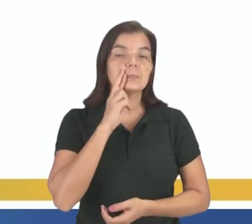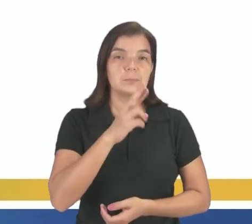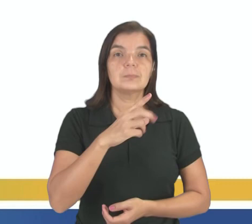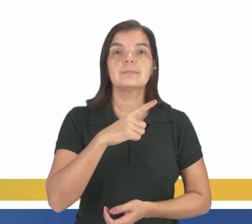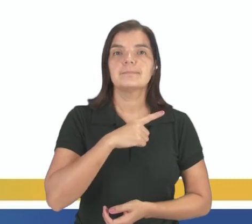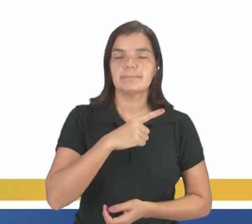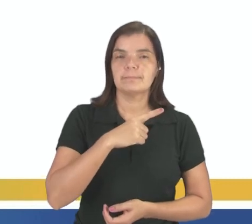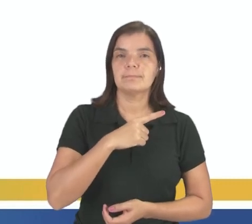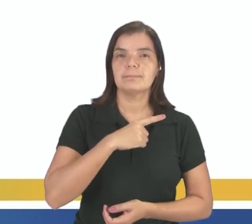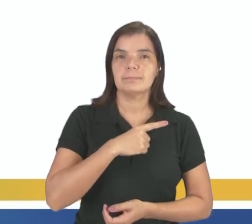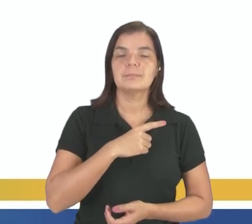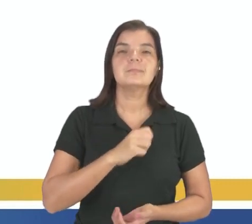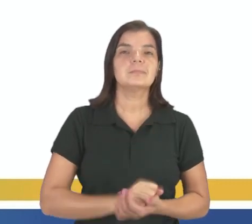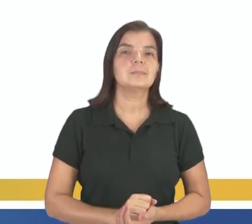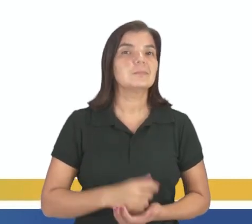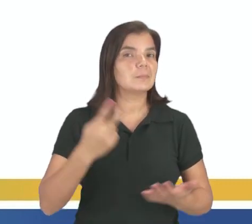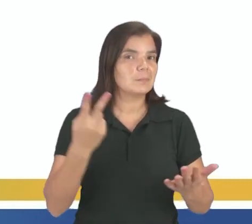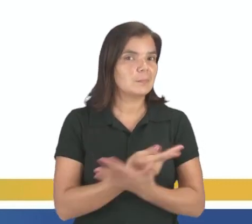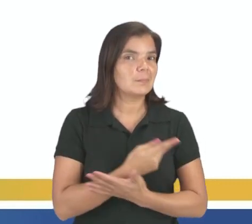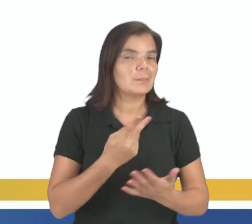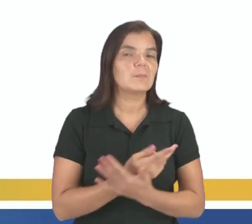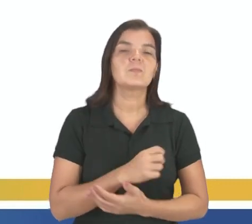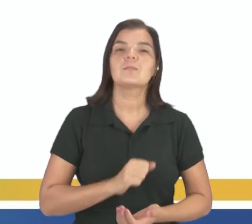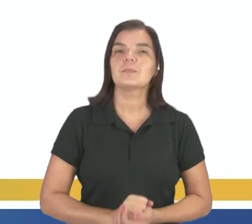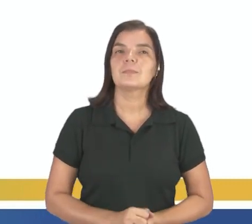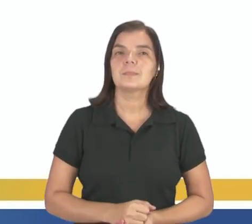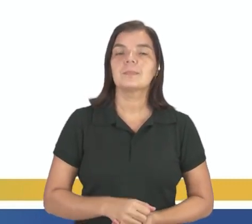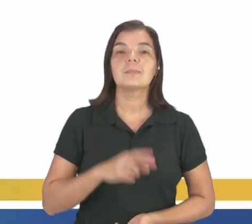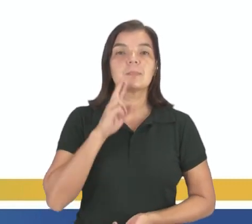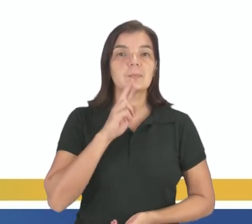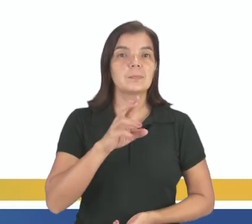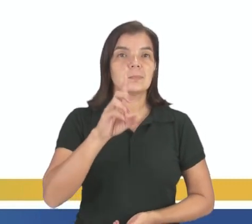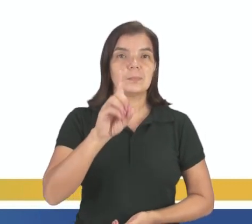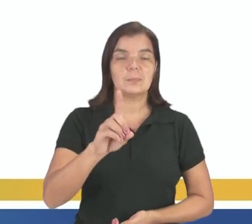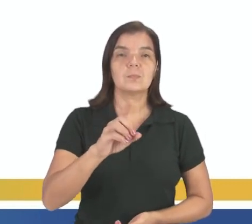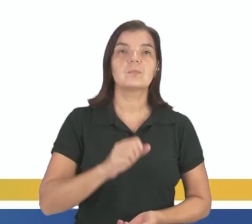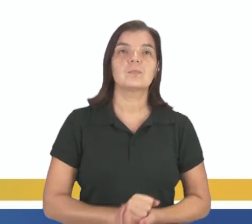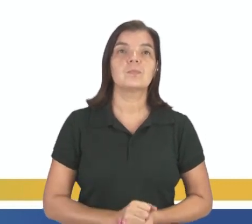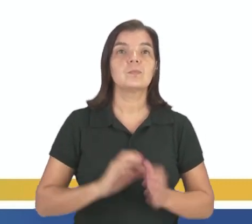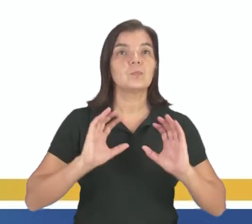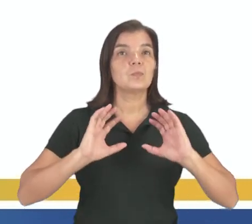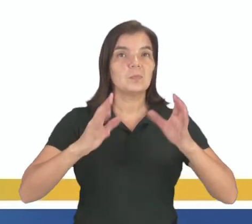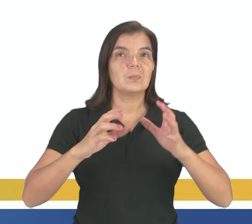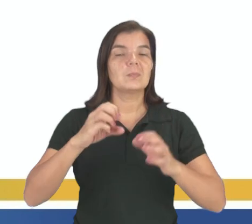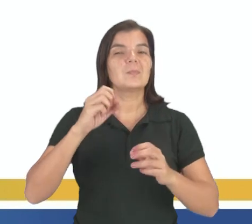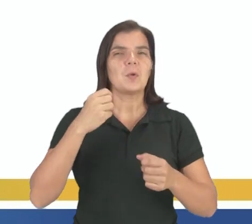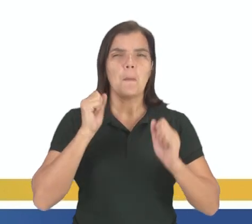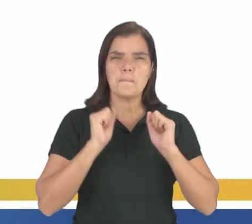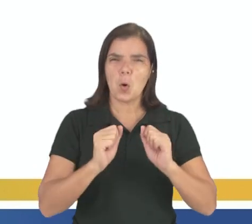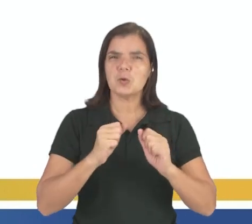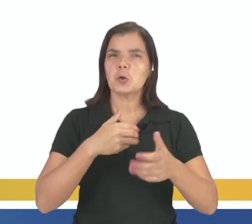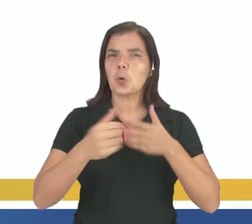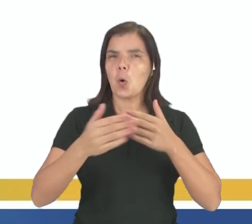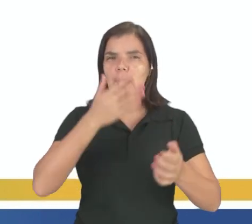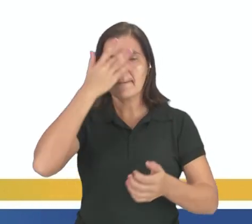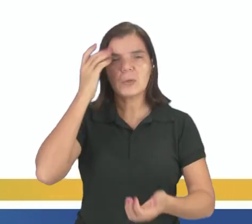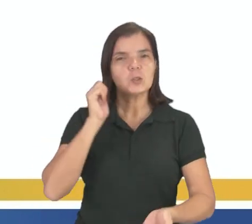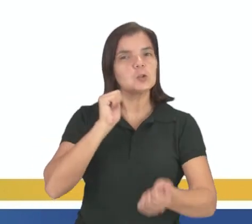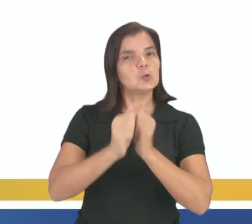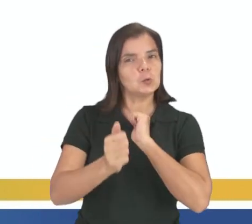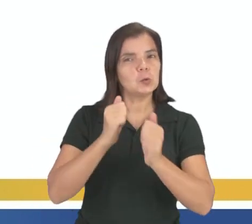a gente está buscando a alternativa incorreta né a eterna de mim correta é a letra d o arremesso de meta poderá ser executado